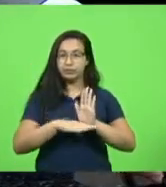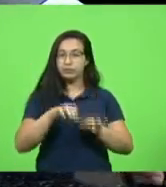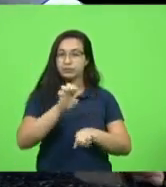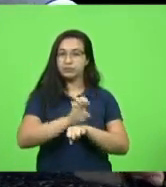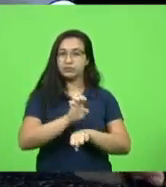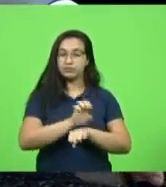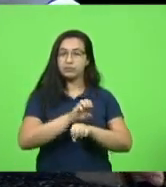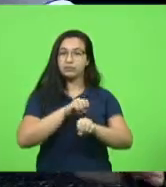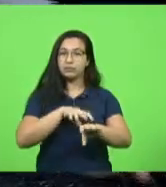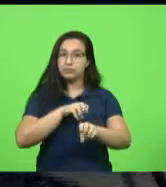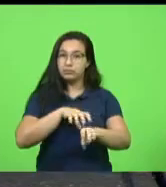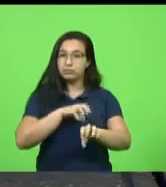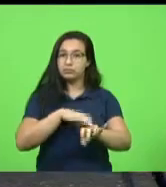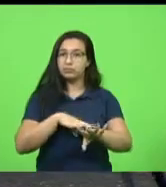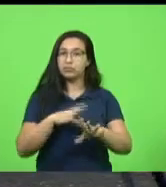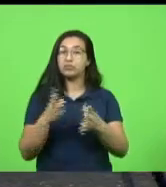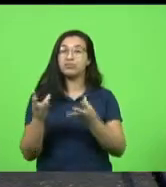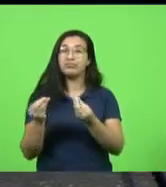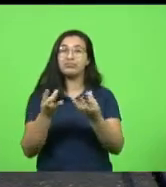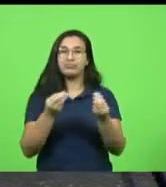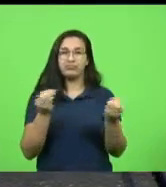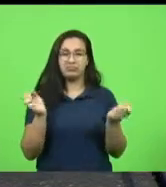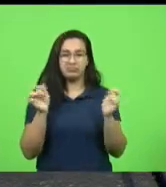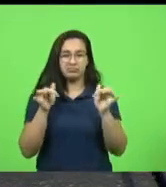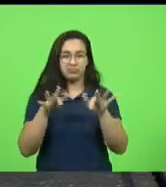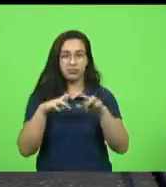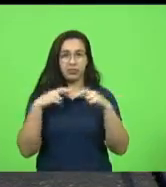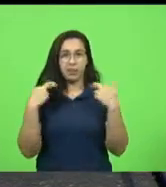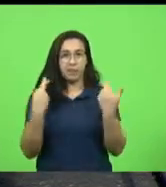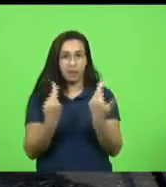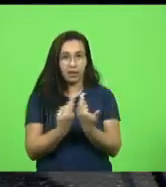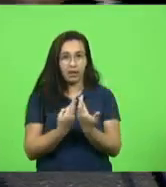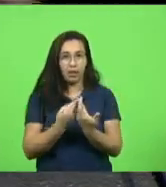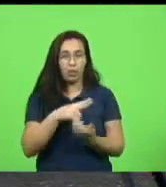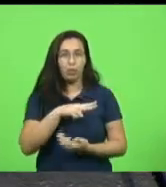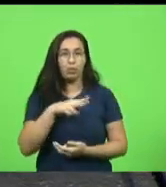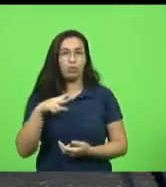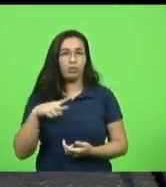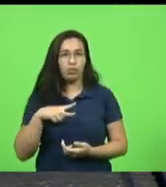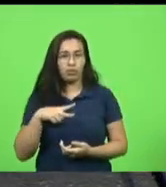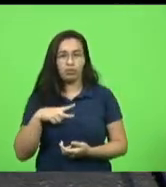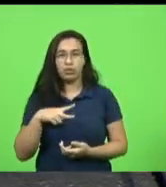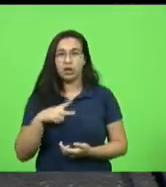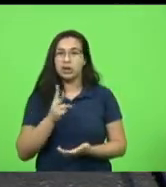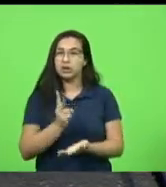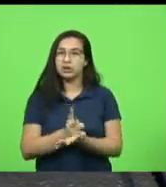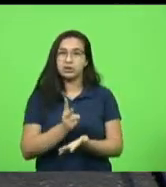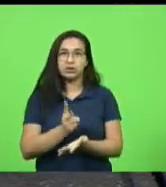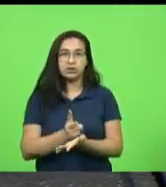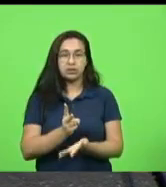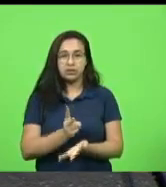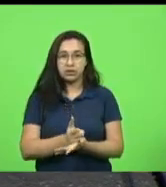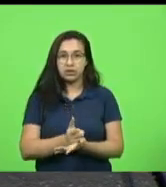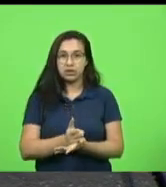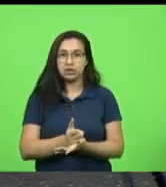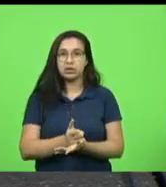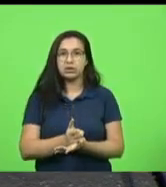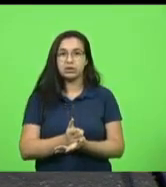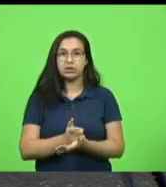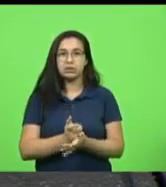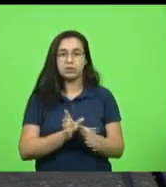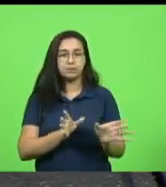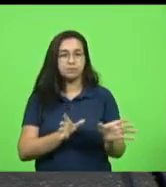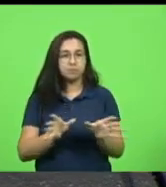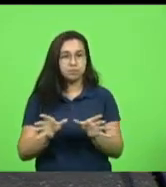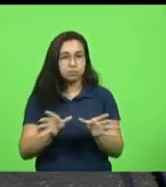fizemos muitas audiências públicas juntos, sempre também procurei conduzir com muita